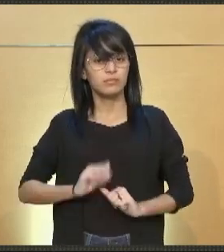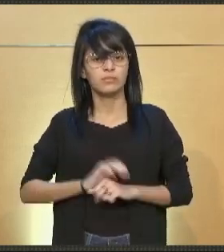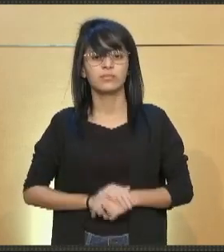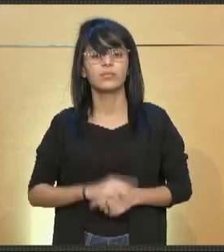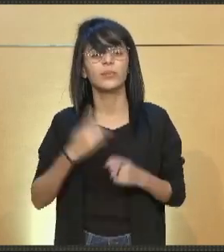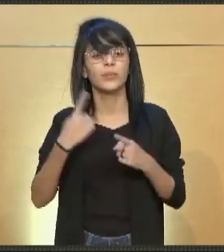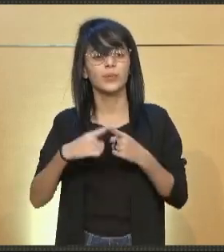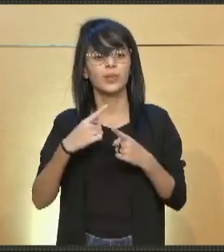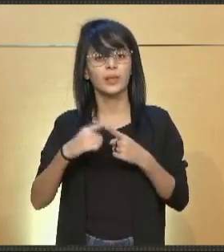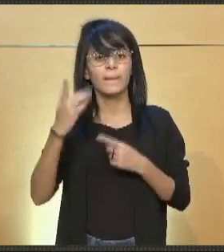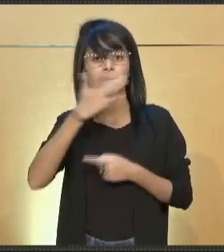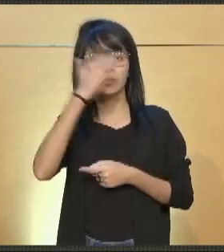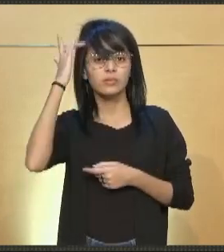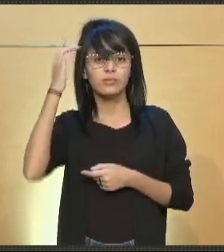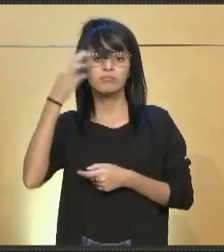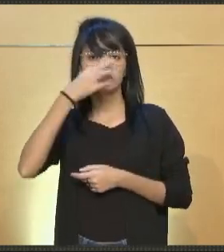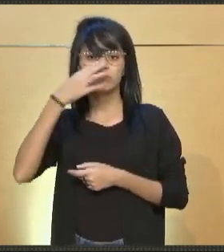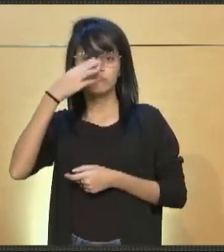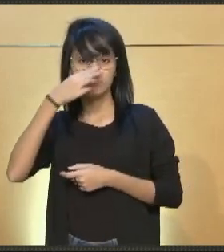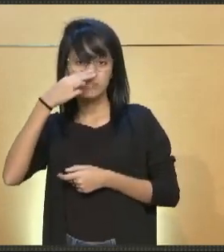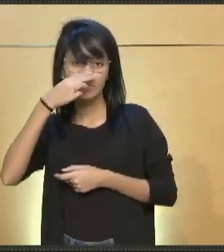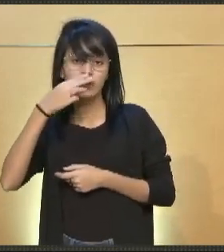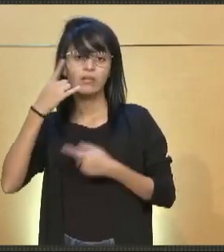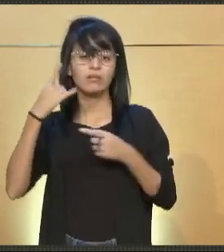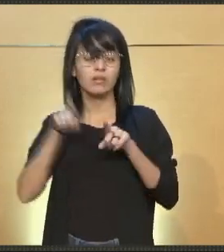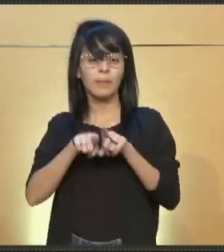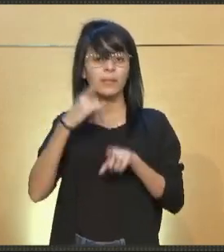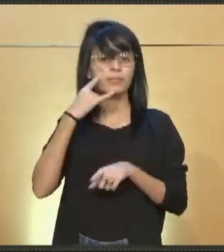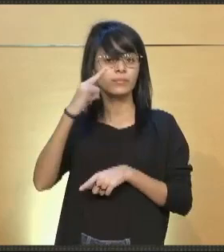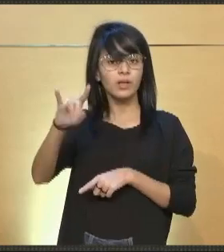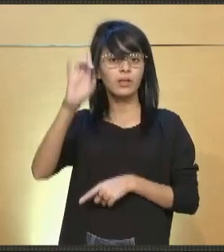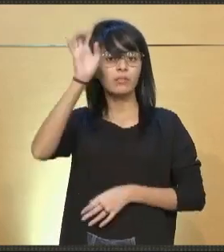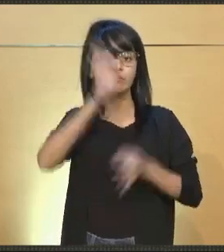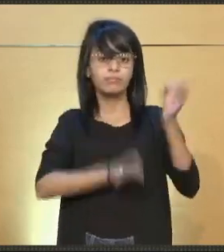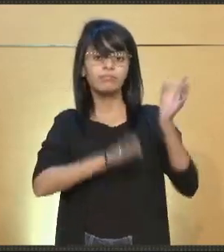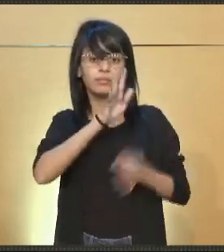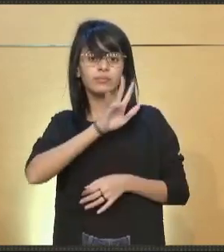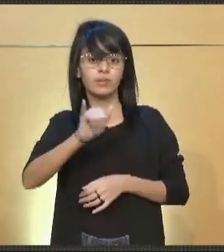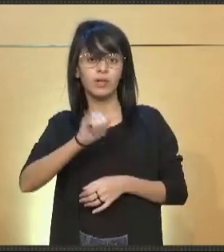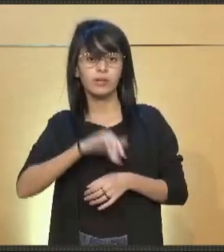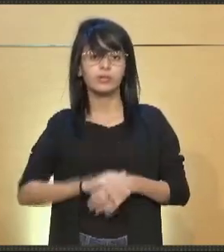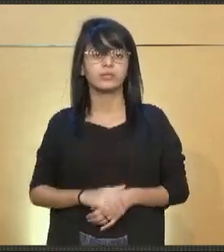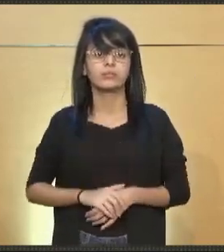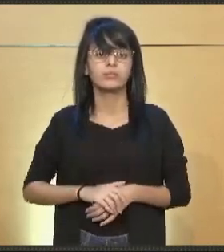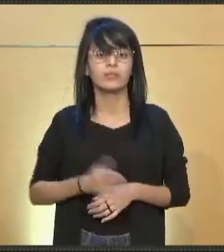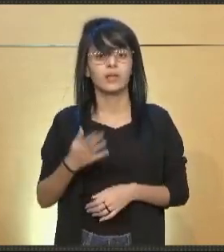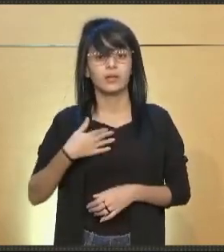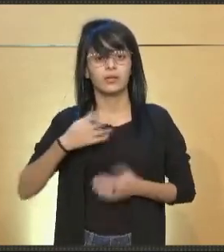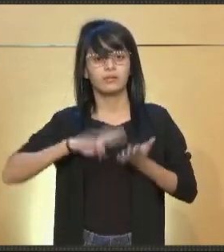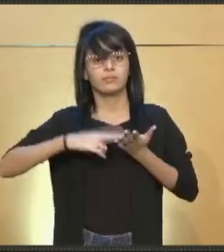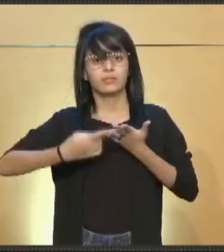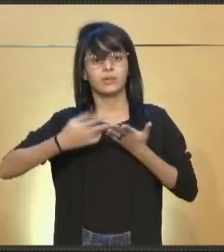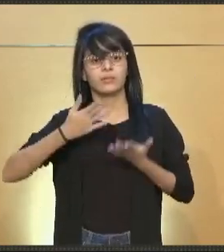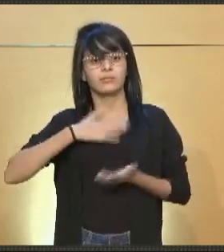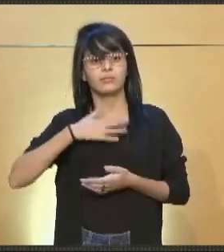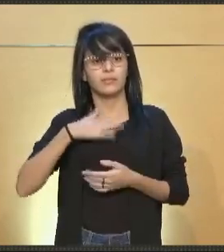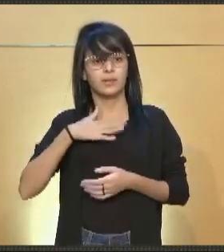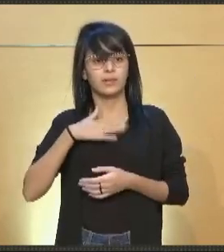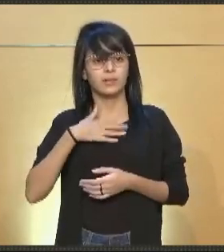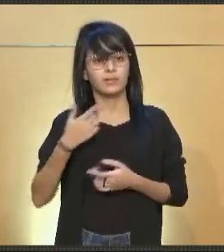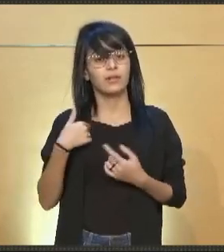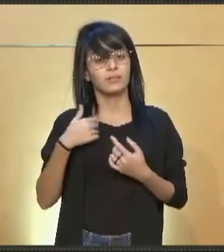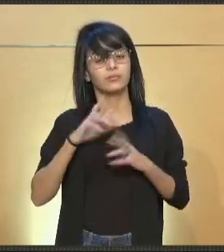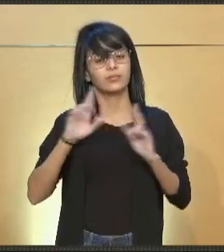porque aos que se prostituem e aos adúlteros, Deus os julgará. Fiz a minha própria tradução, então ficou um pouco diferente da